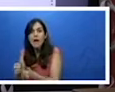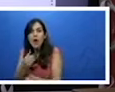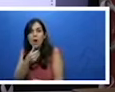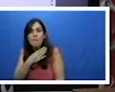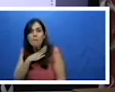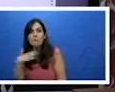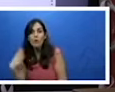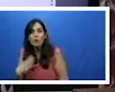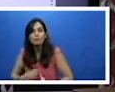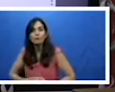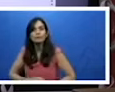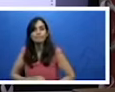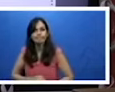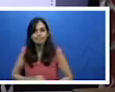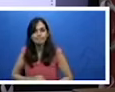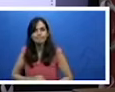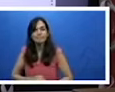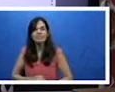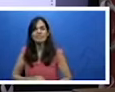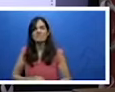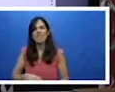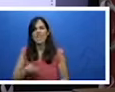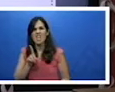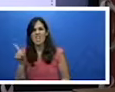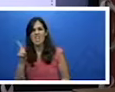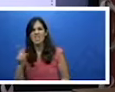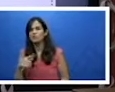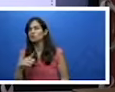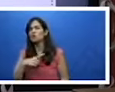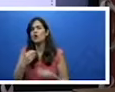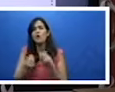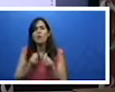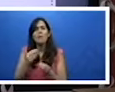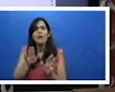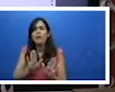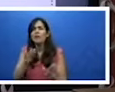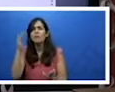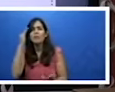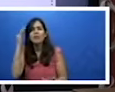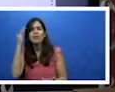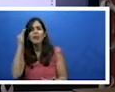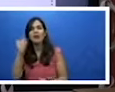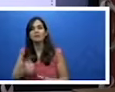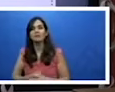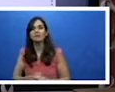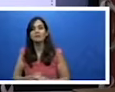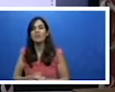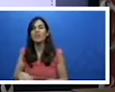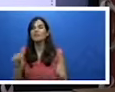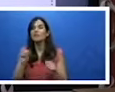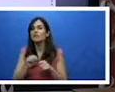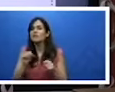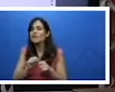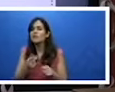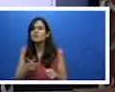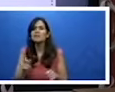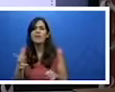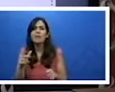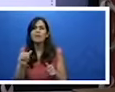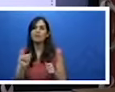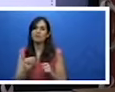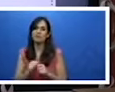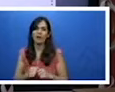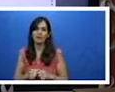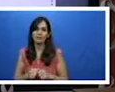crime? Ramos não conseguia parar de pensar no assunto. E não teve jeito. Fez o que sempre fazia quando